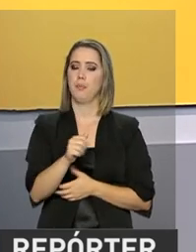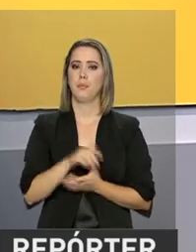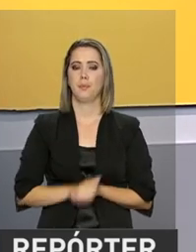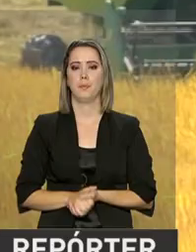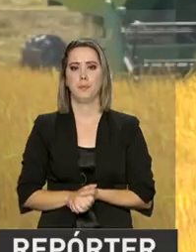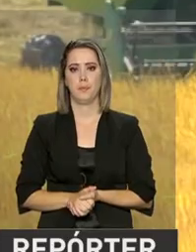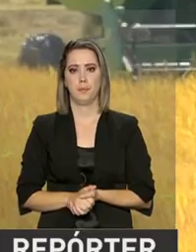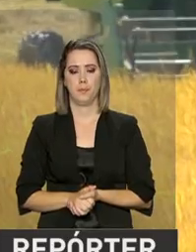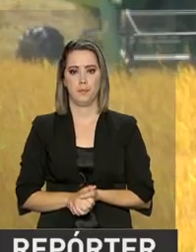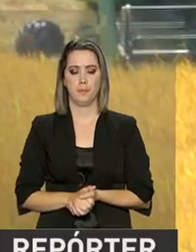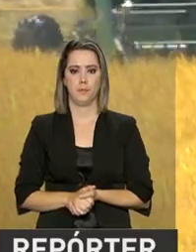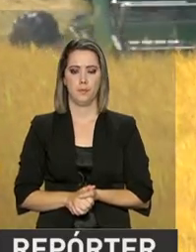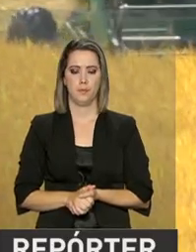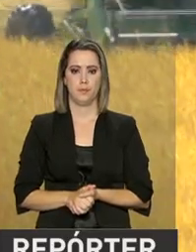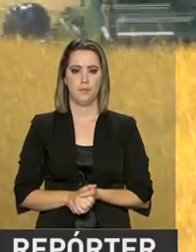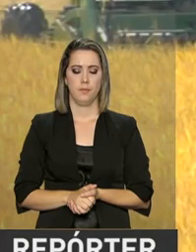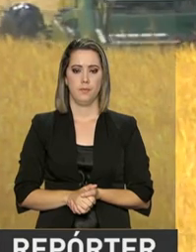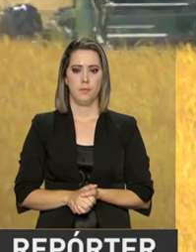Noronha.